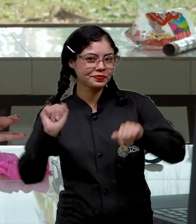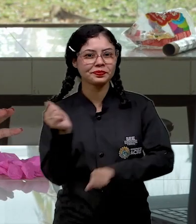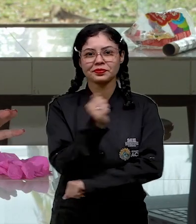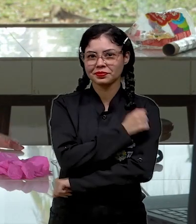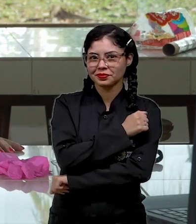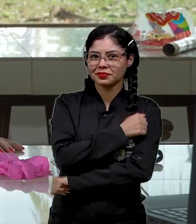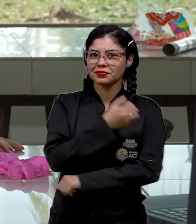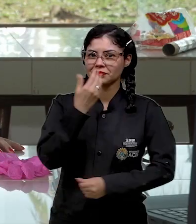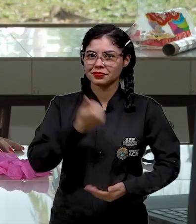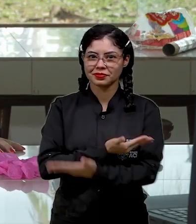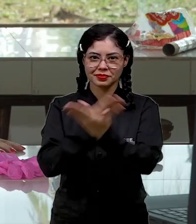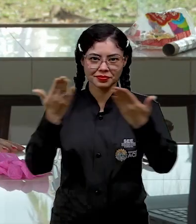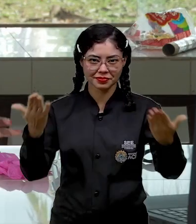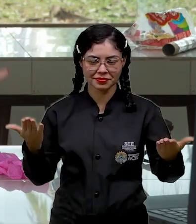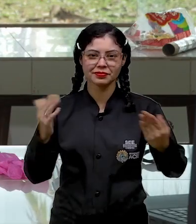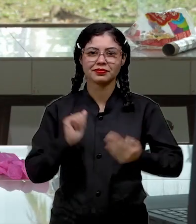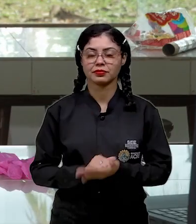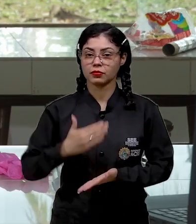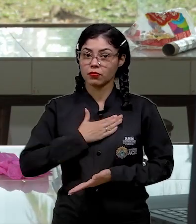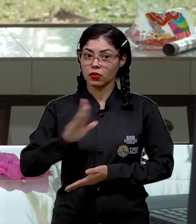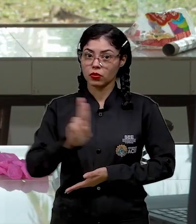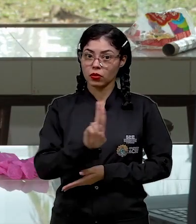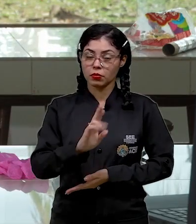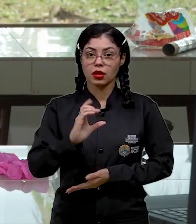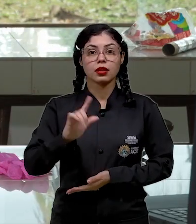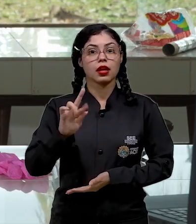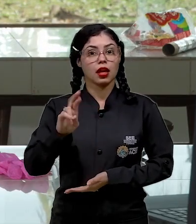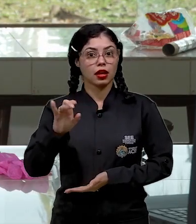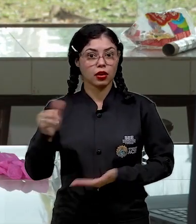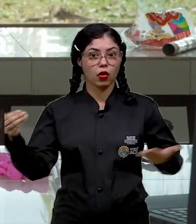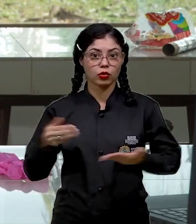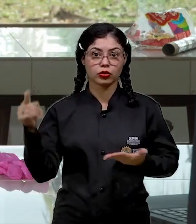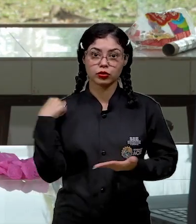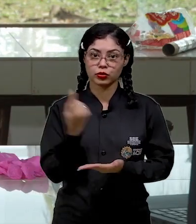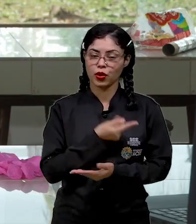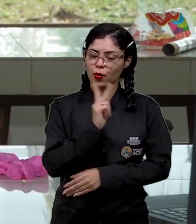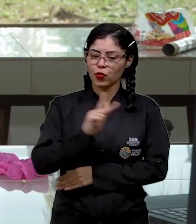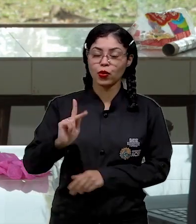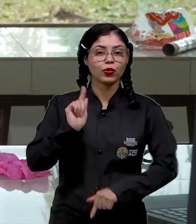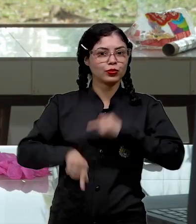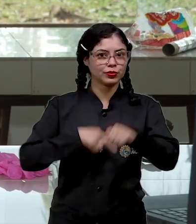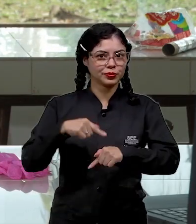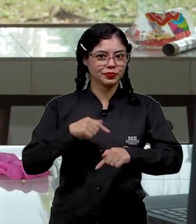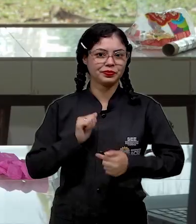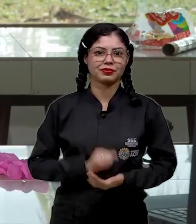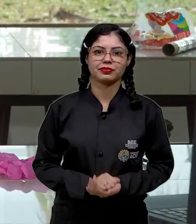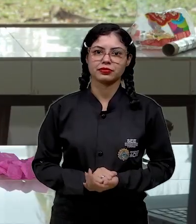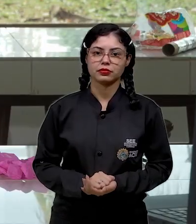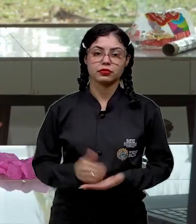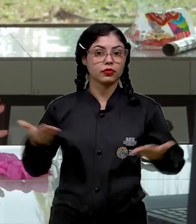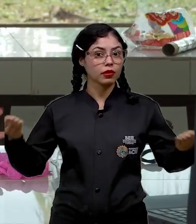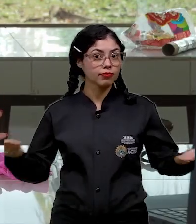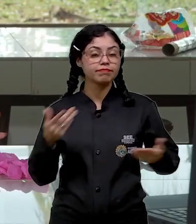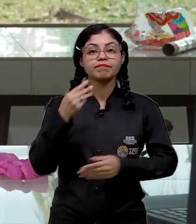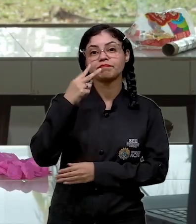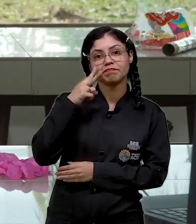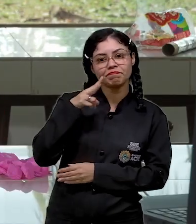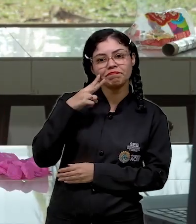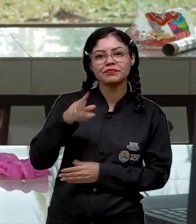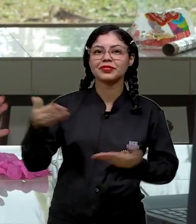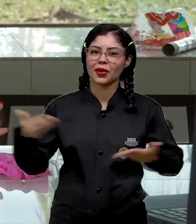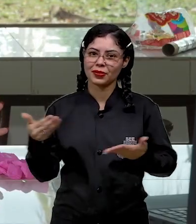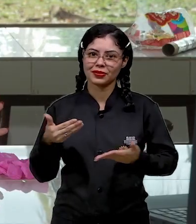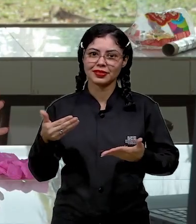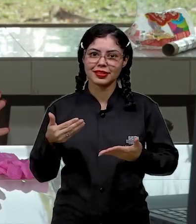Olá, queridos alunos! Tudo bem com vocês? Me chamo Carla Nomura e eu sou a sua professora de Química. E como vocês podem ver, hoje a gente